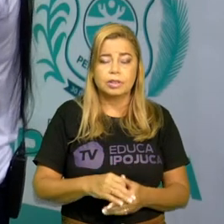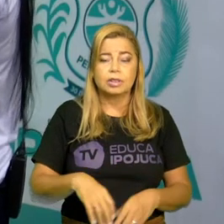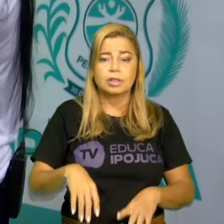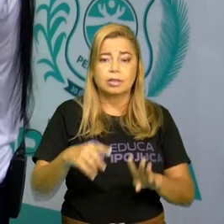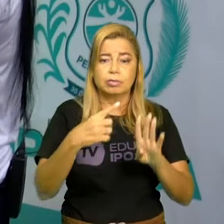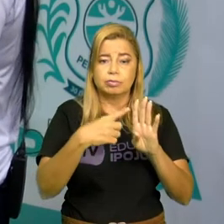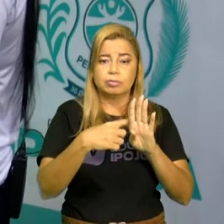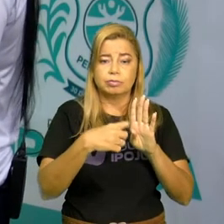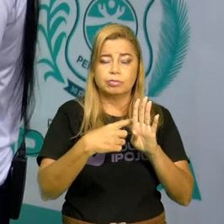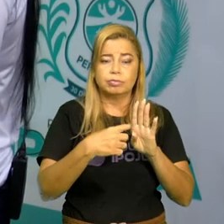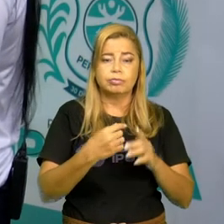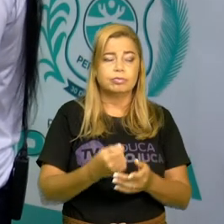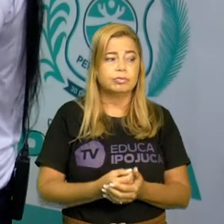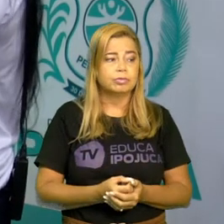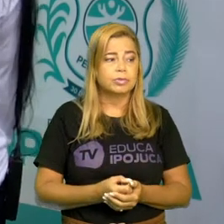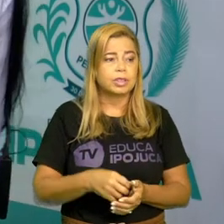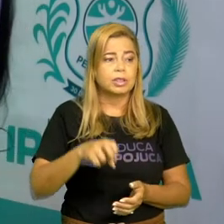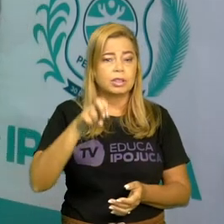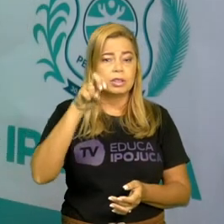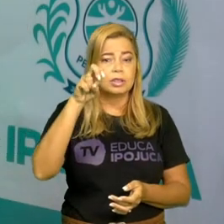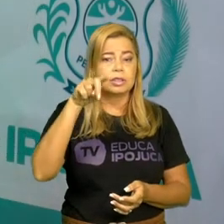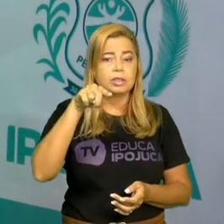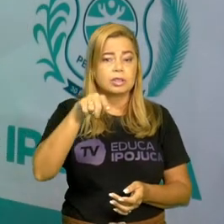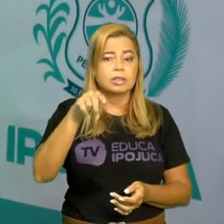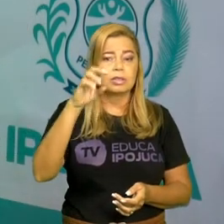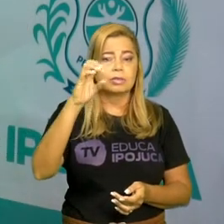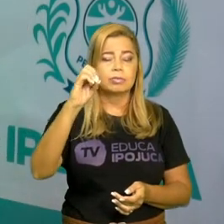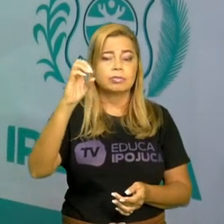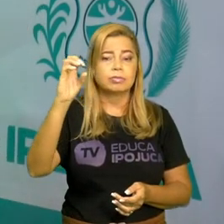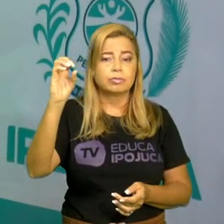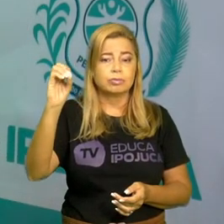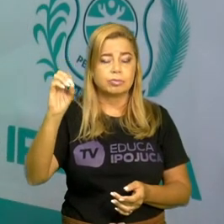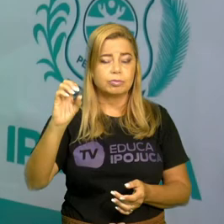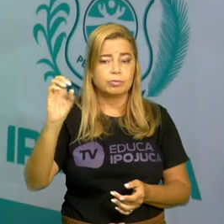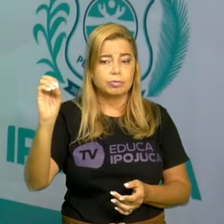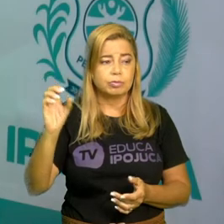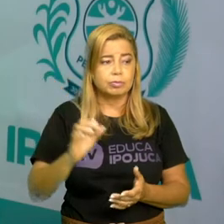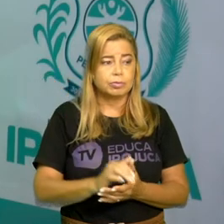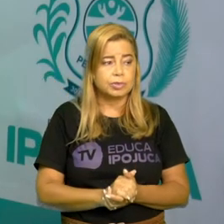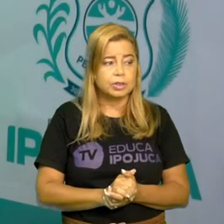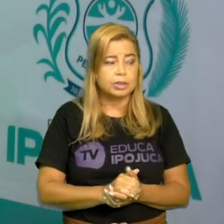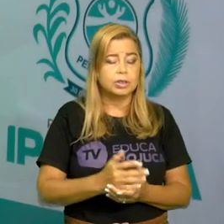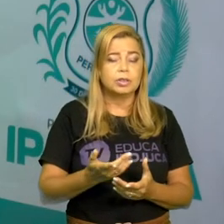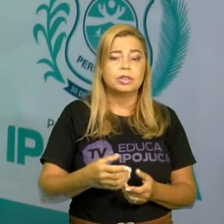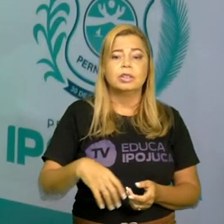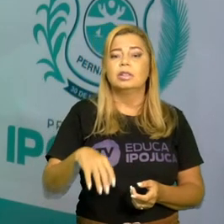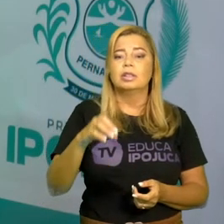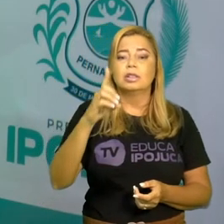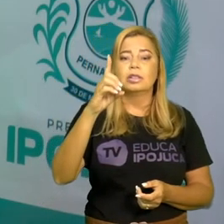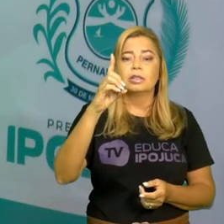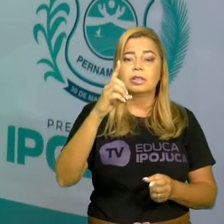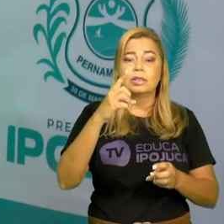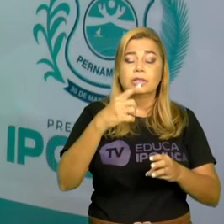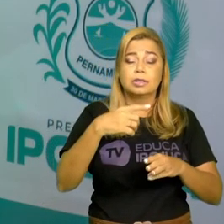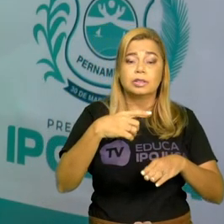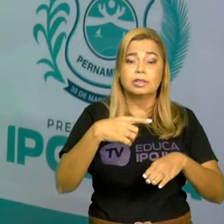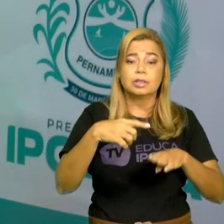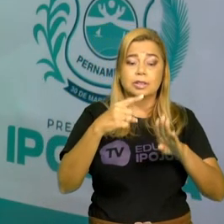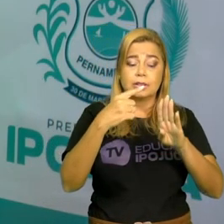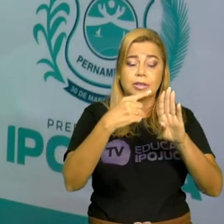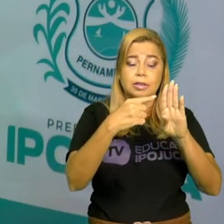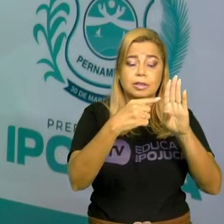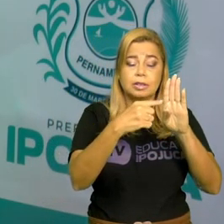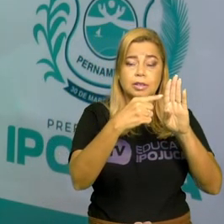O que é 5.000 Aqui nós temos a quinta ordem que é dezena de milhar Neve